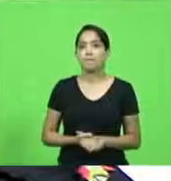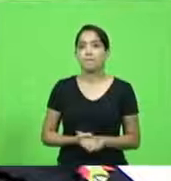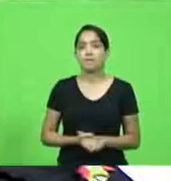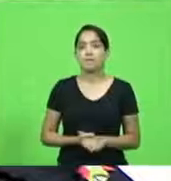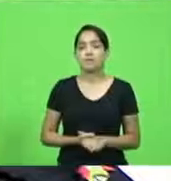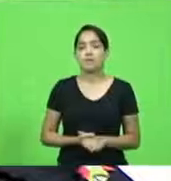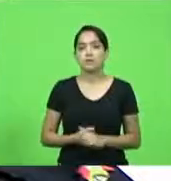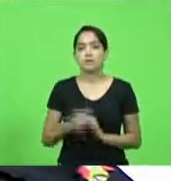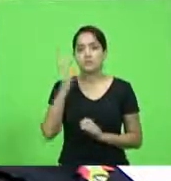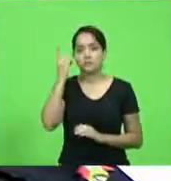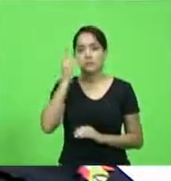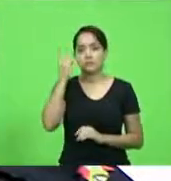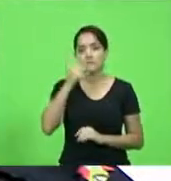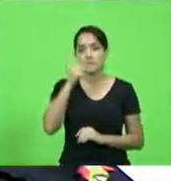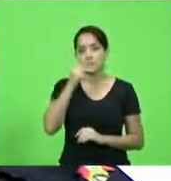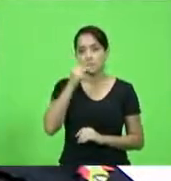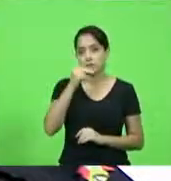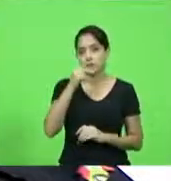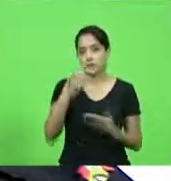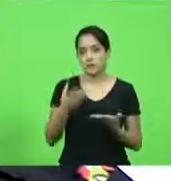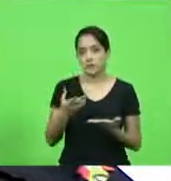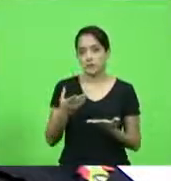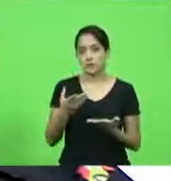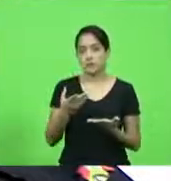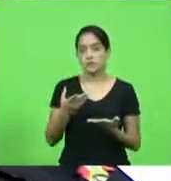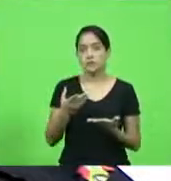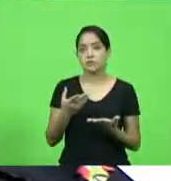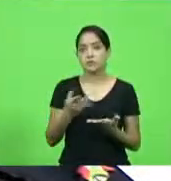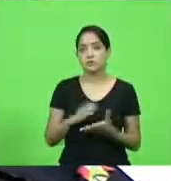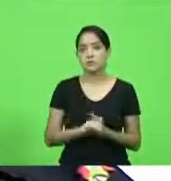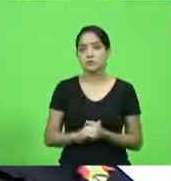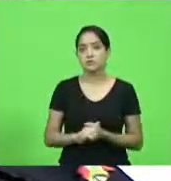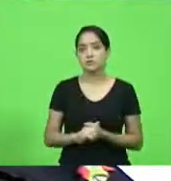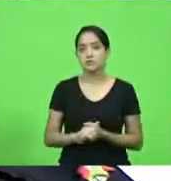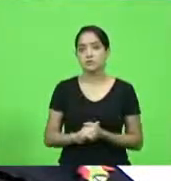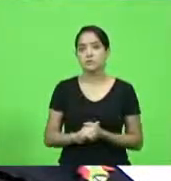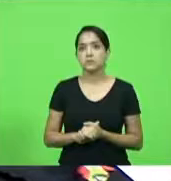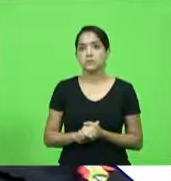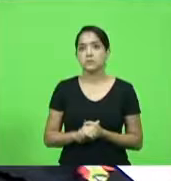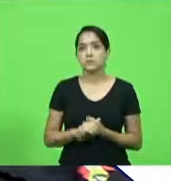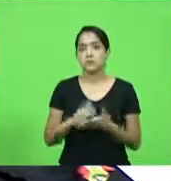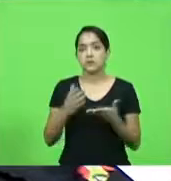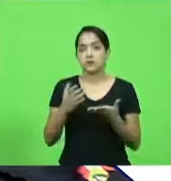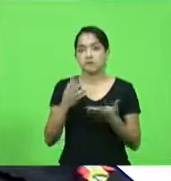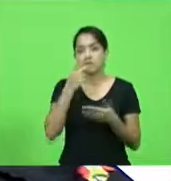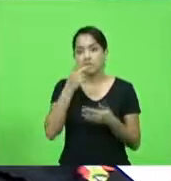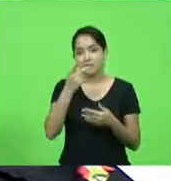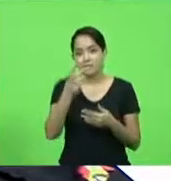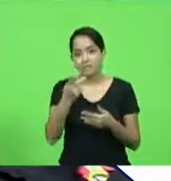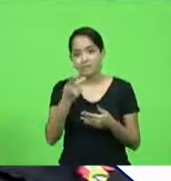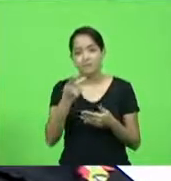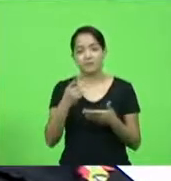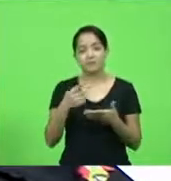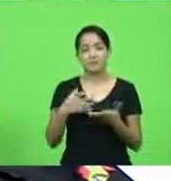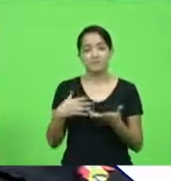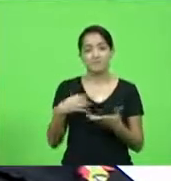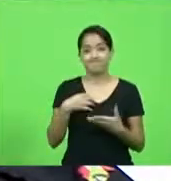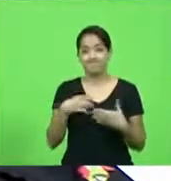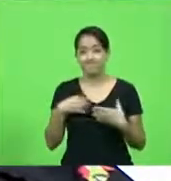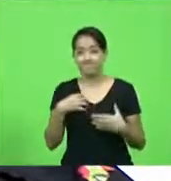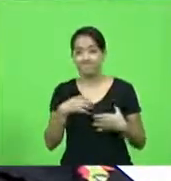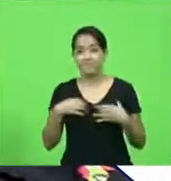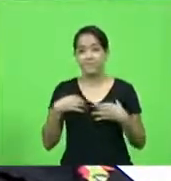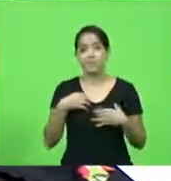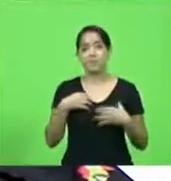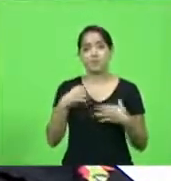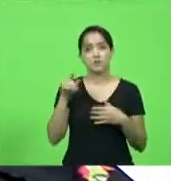Deputado Kennedy, o deputado pega num calo meu, em algo que eu me incomodo e tenho certeza que incomoda o senhor